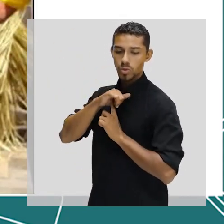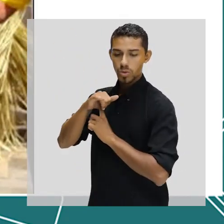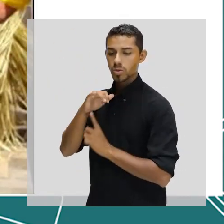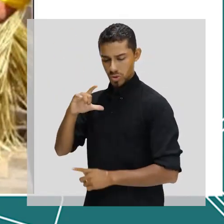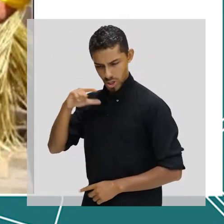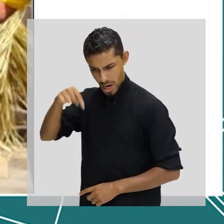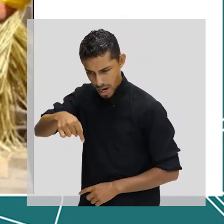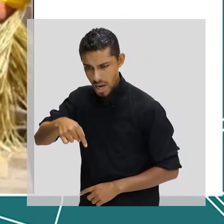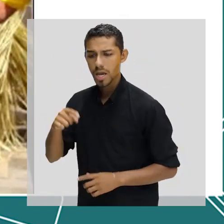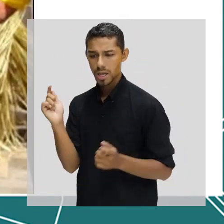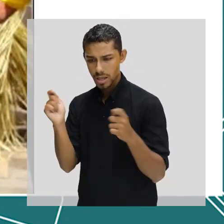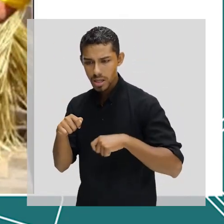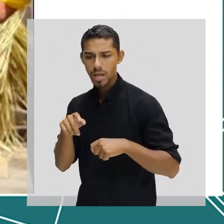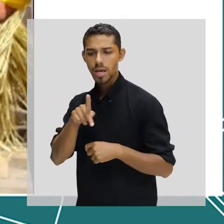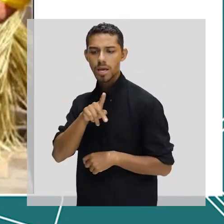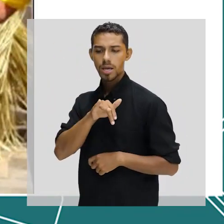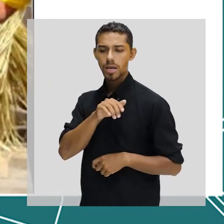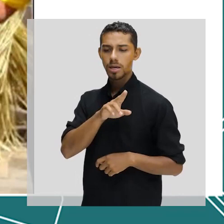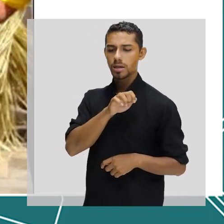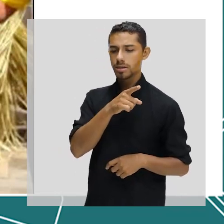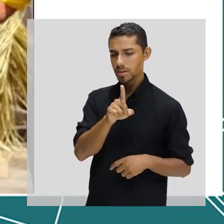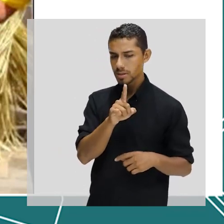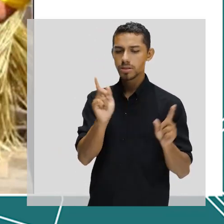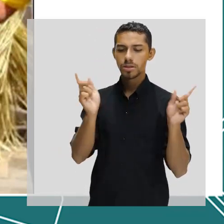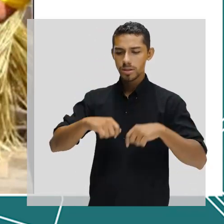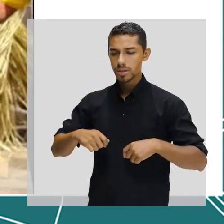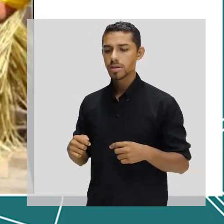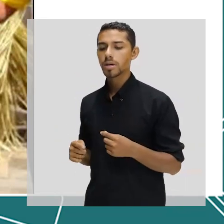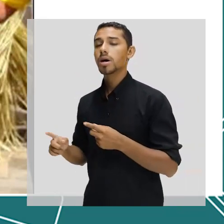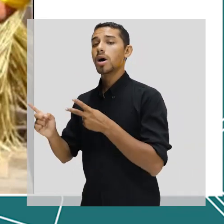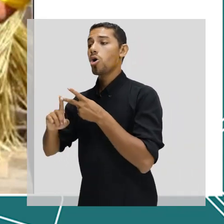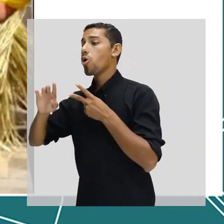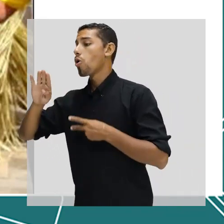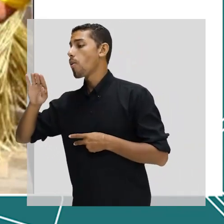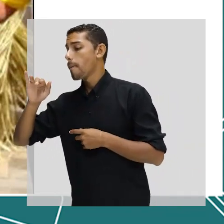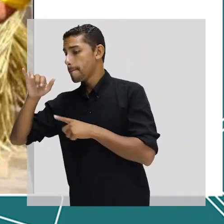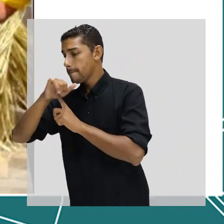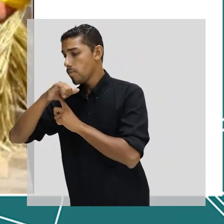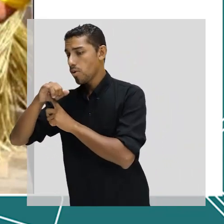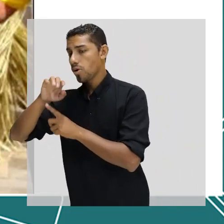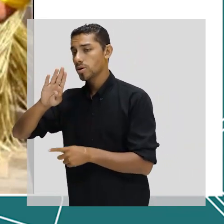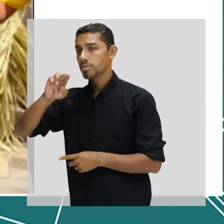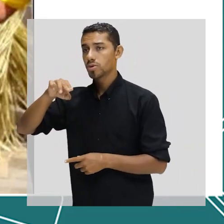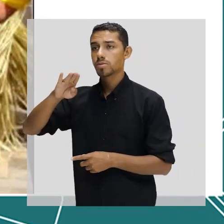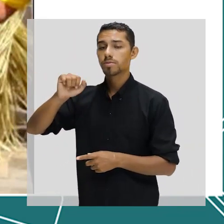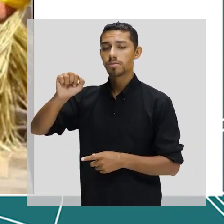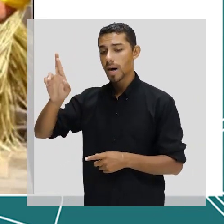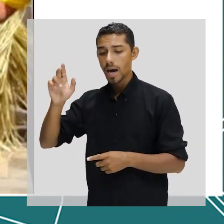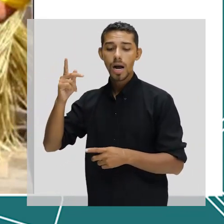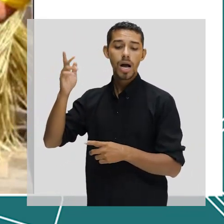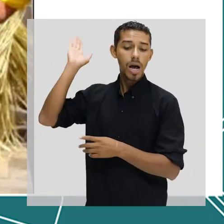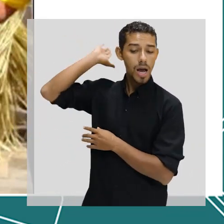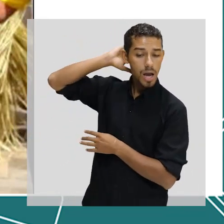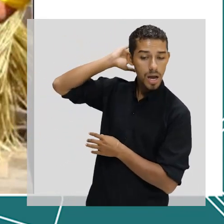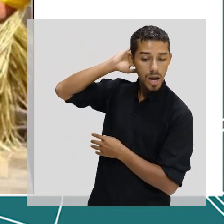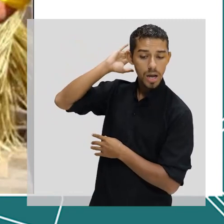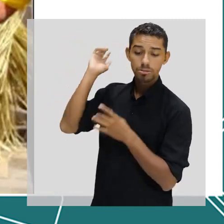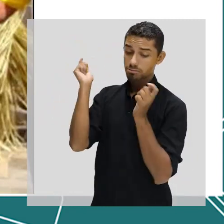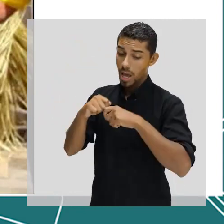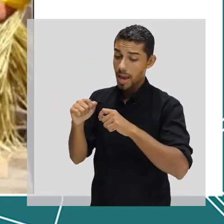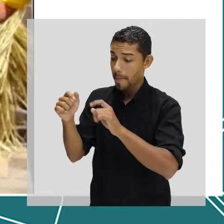Temos Bumba Meu Boi no Piauí? Temos. Temos Boi Bumbá no Pará, na região da Amazônia? Temos. Só que cada um tem sua